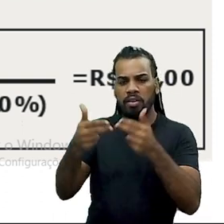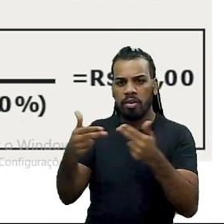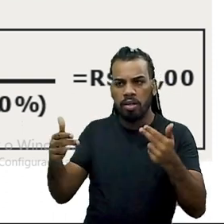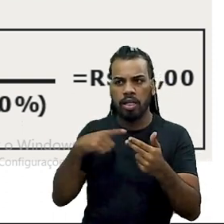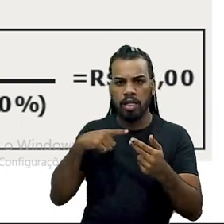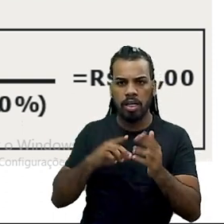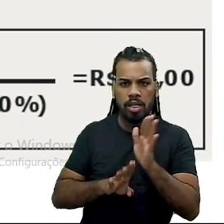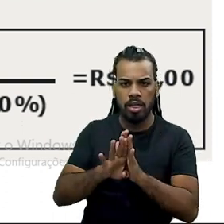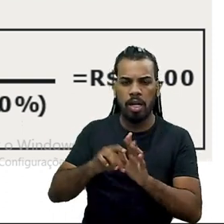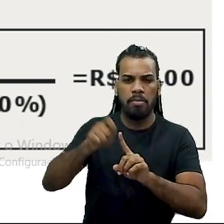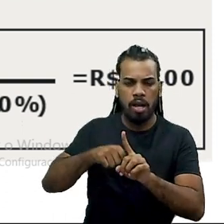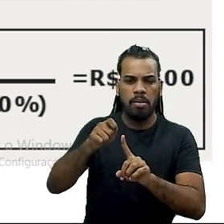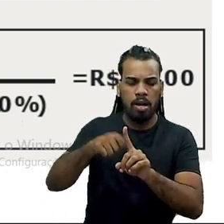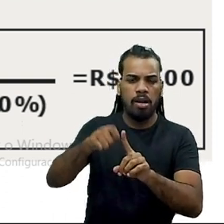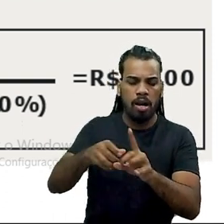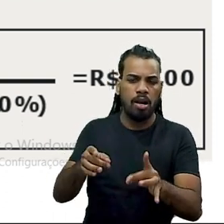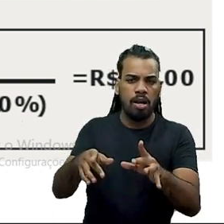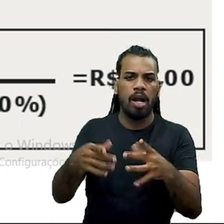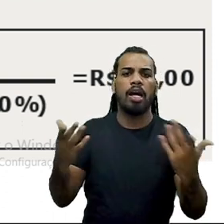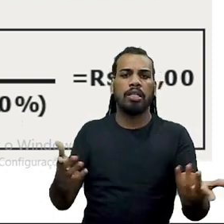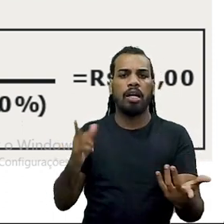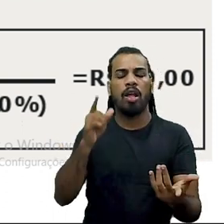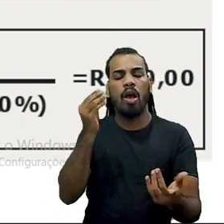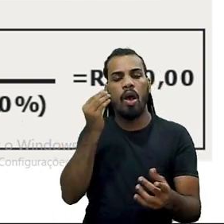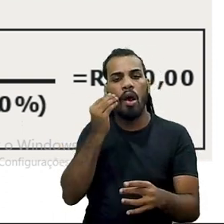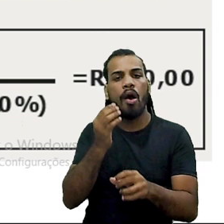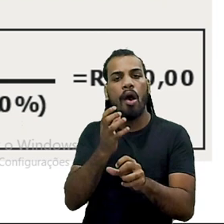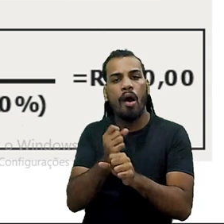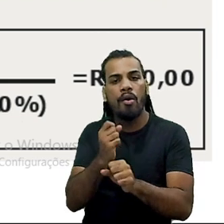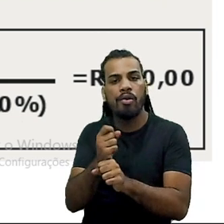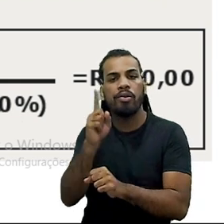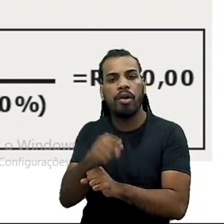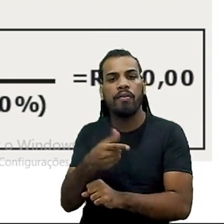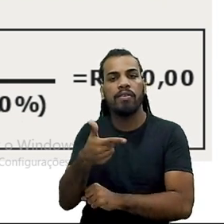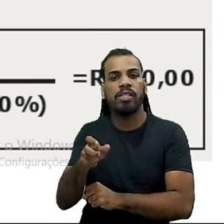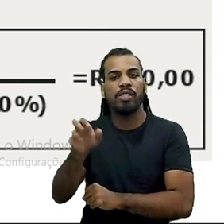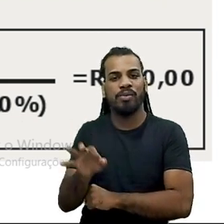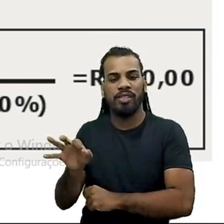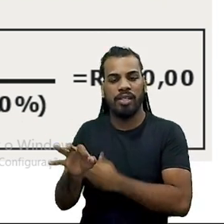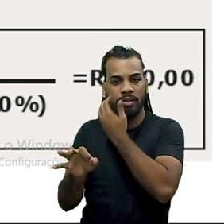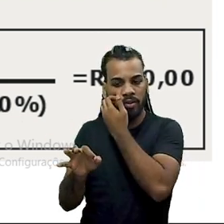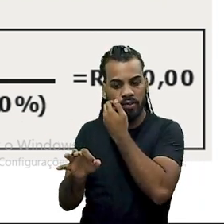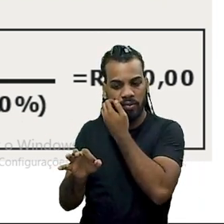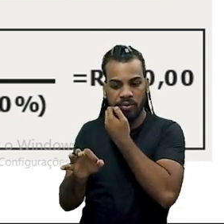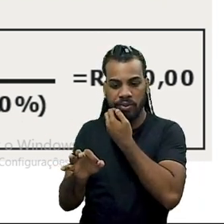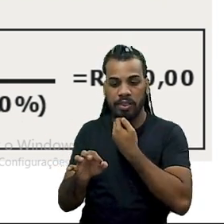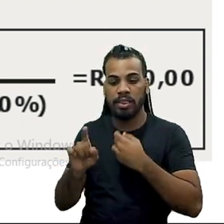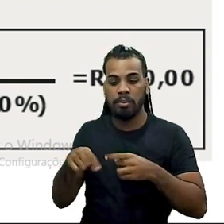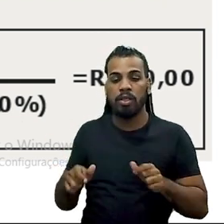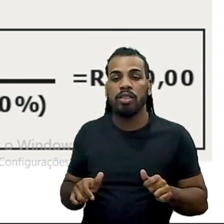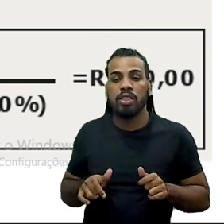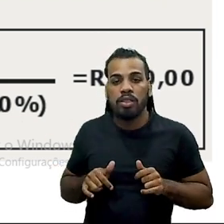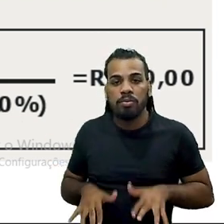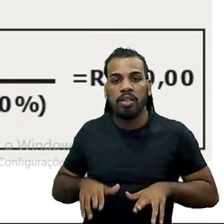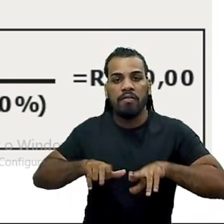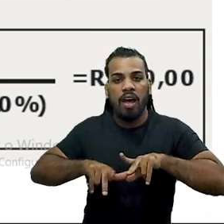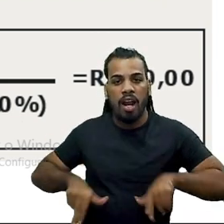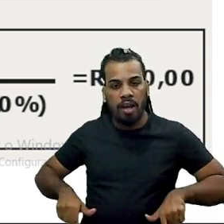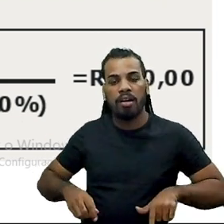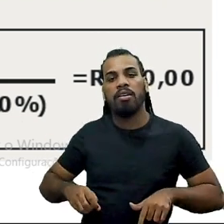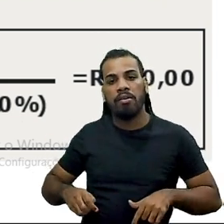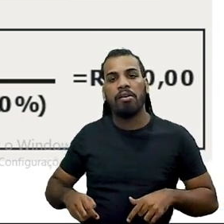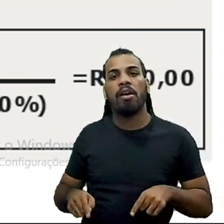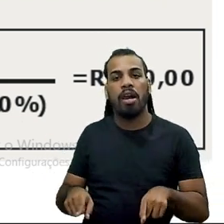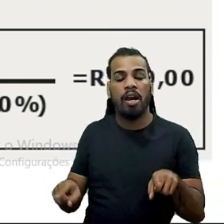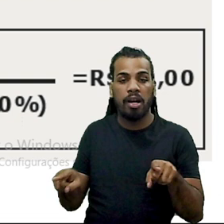tendo mês a mês e fez uma relação e calculou o indicador de 25%. Depois tem as despesas variáveis, que ele